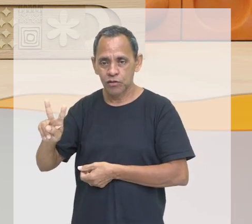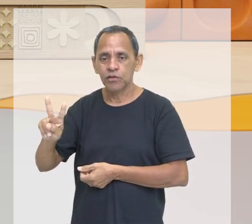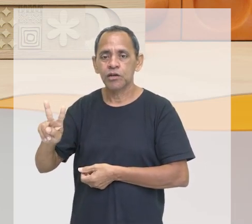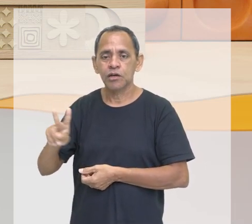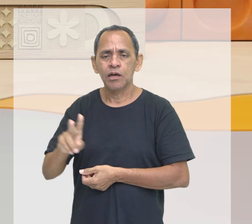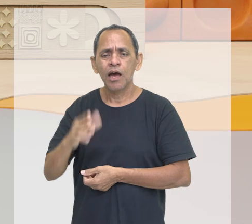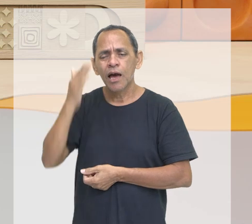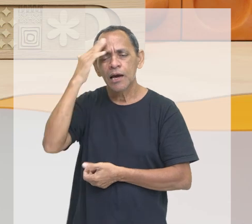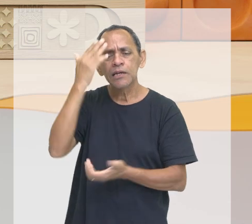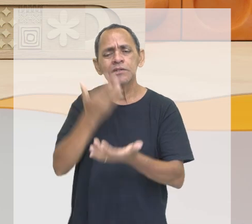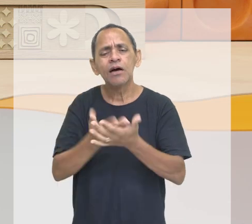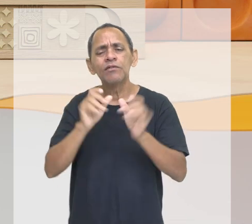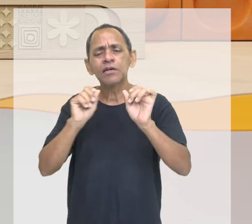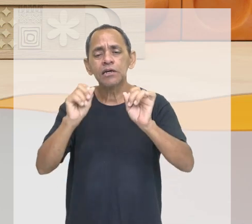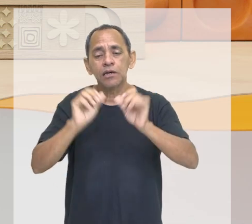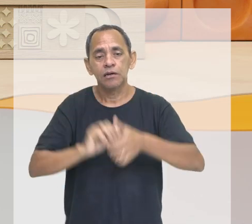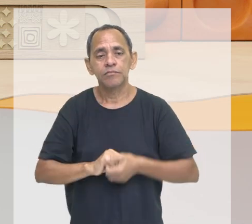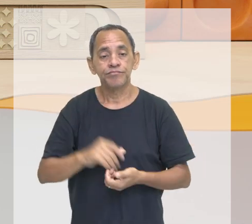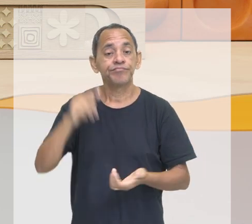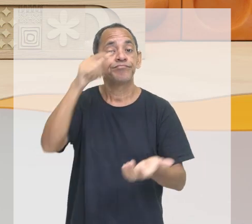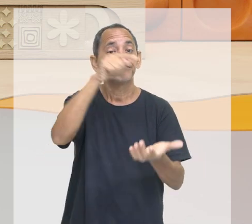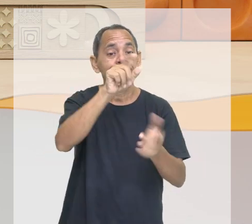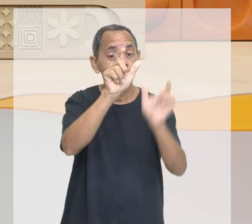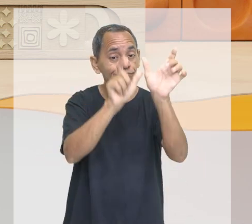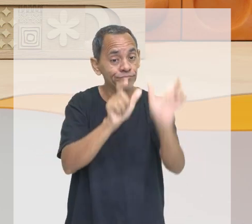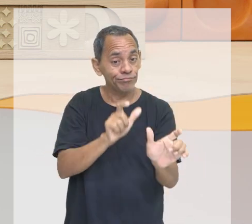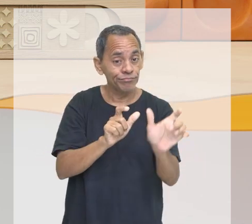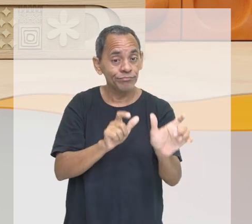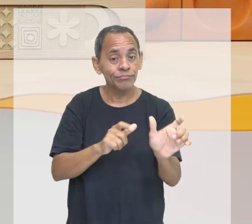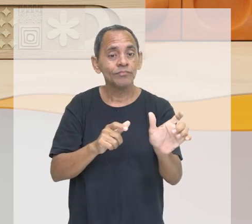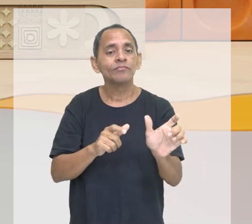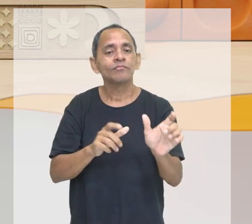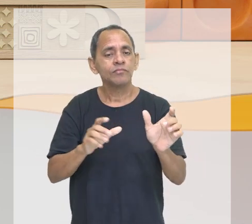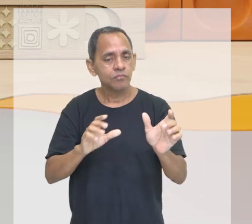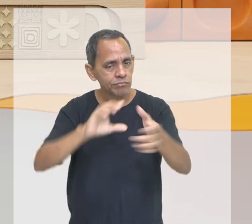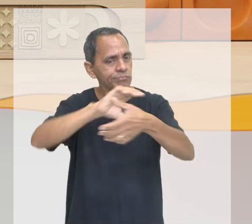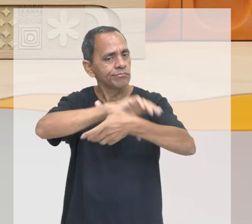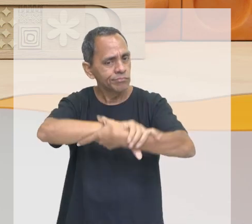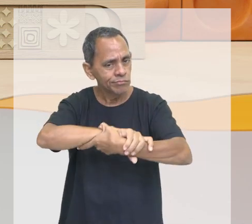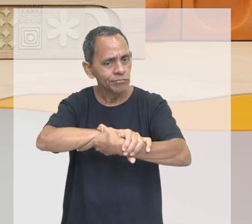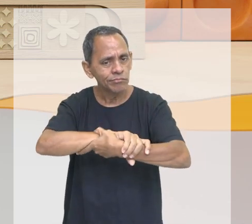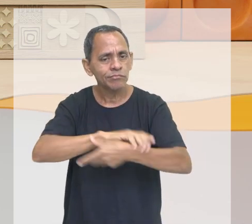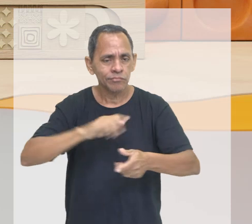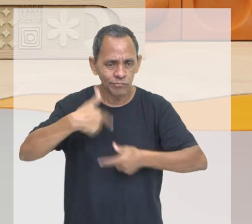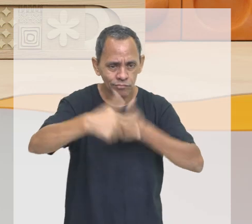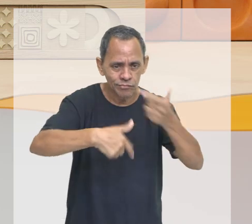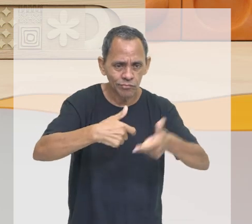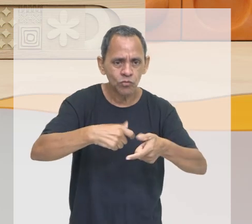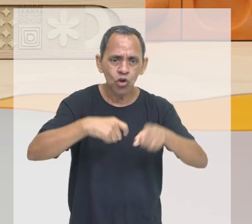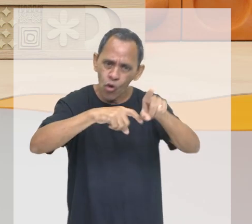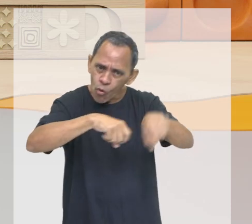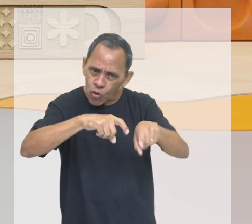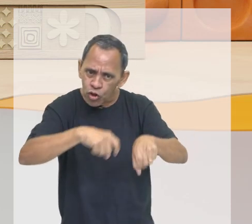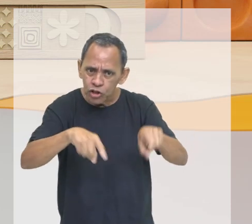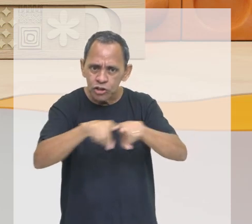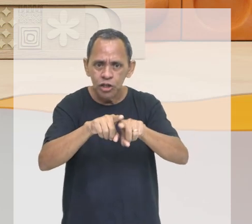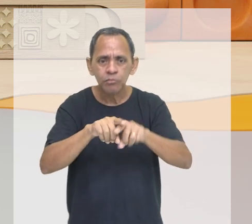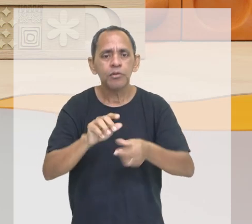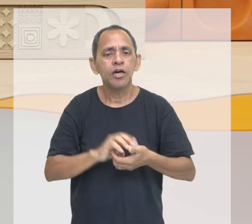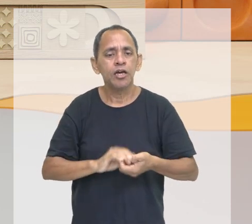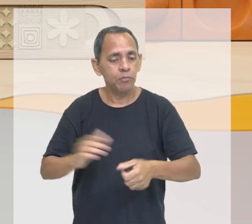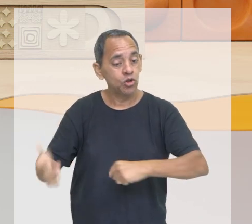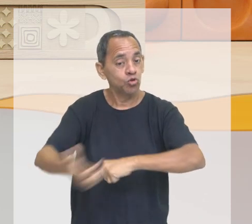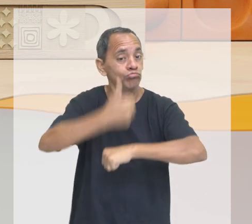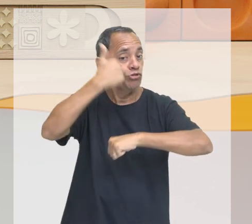bolcheviques e mencheviques, professor? Os bolcheviques acreditavam na aliança entre operários e camponeses para derrubar o